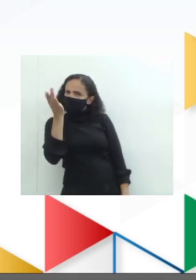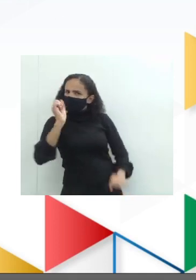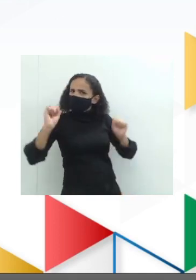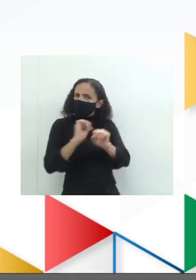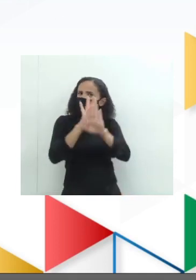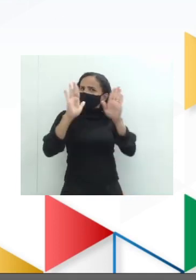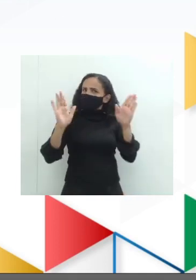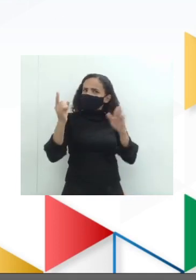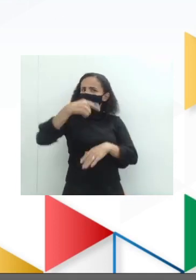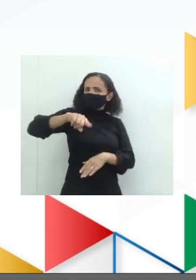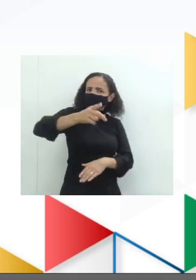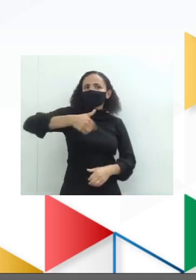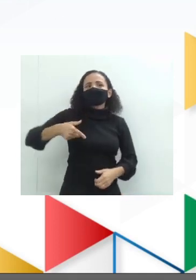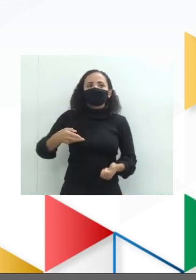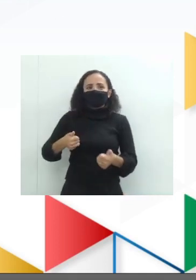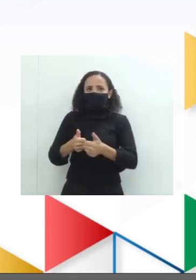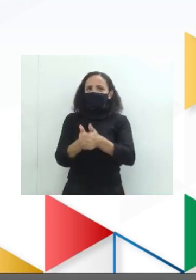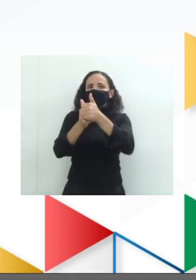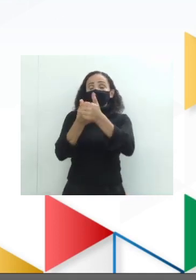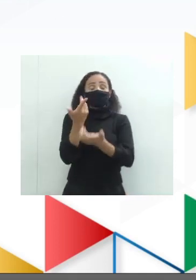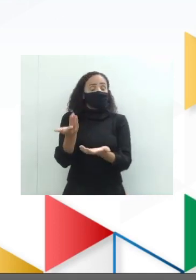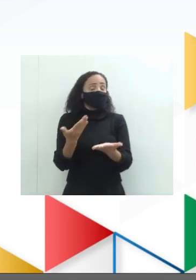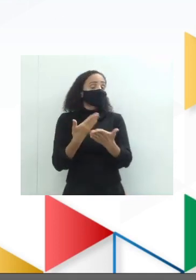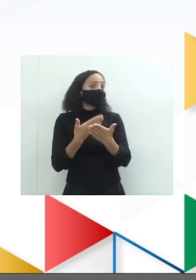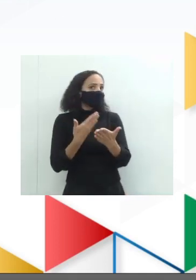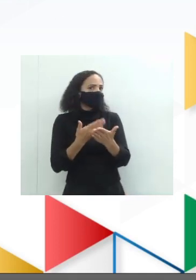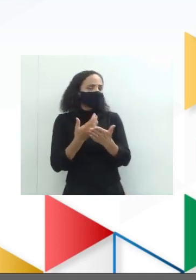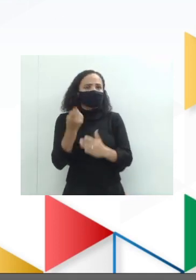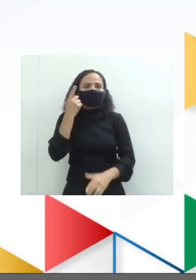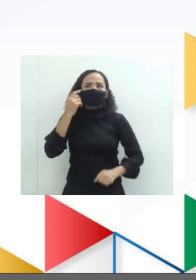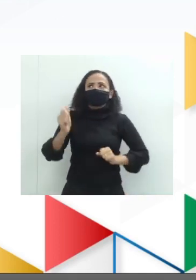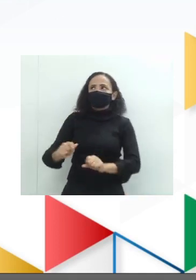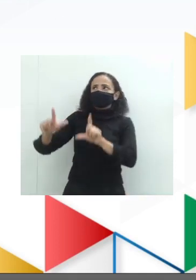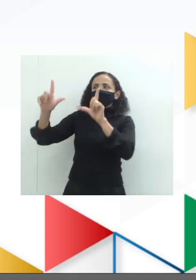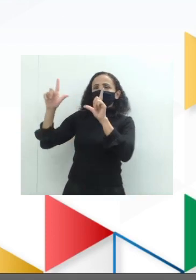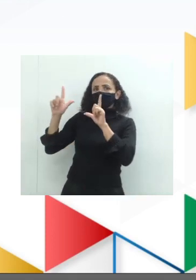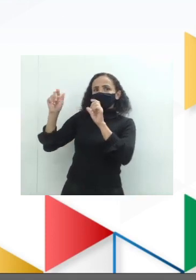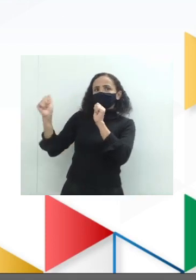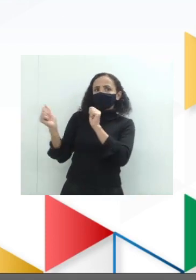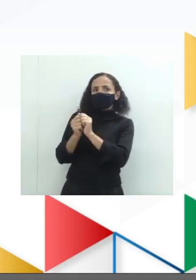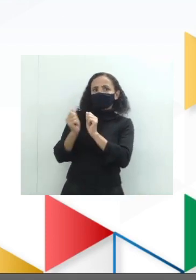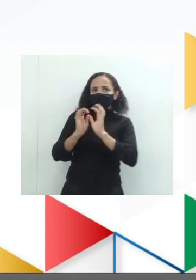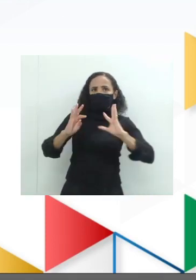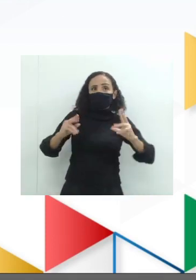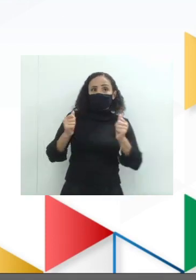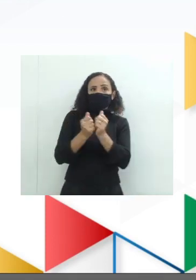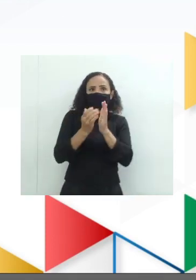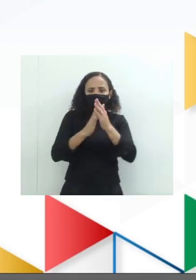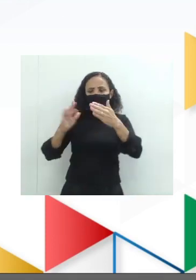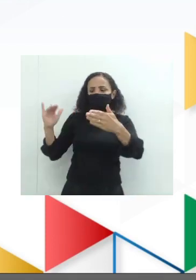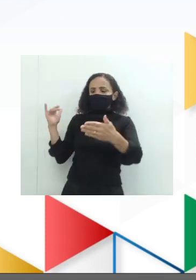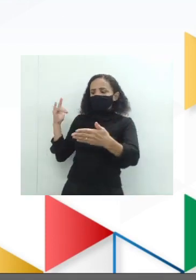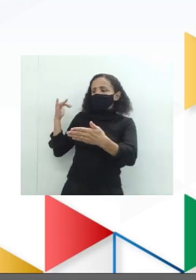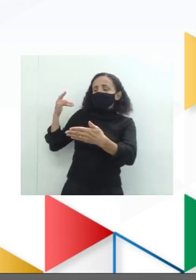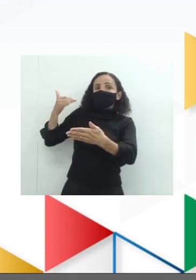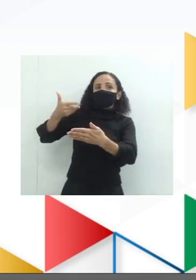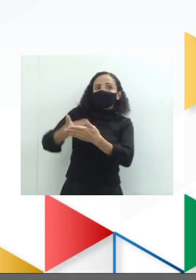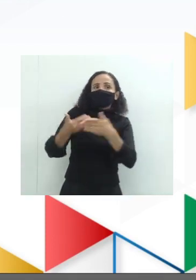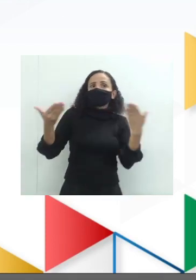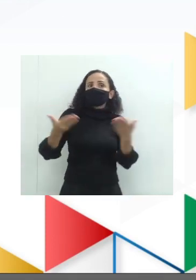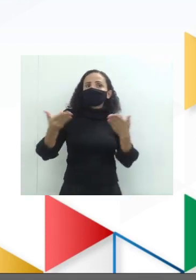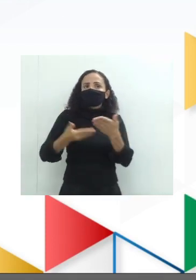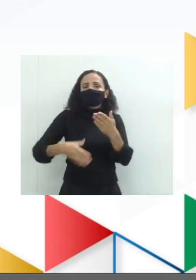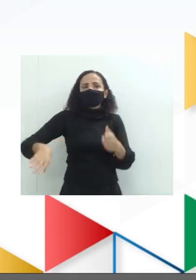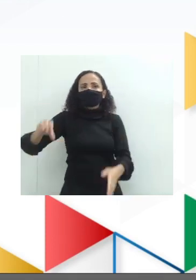para vocês? Vamos seguir para o terceiro então. Presta atenção. Já vimos o acutângulo, já vimos o retângulo, agora a gente vai